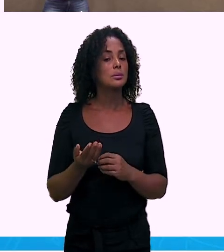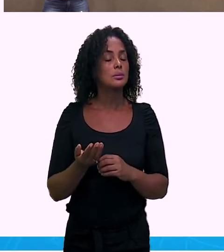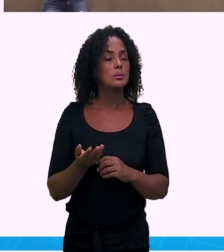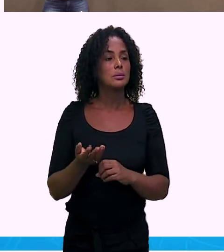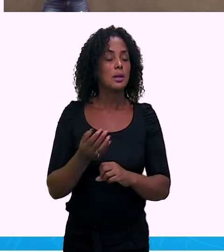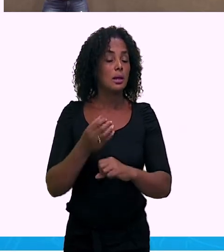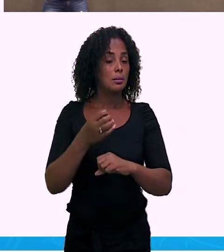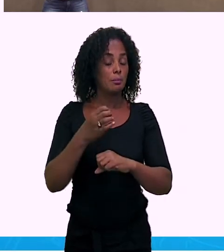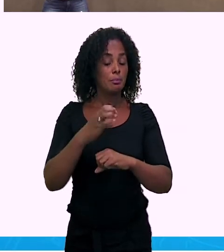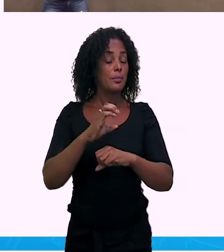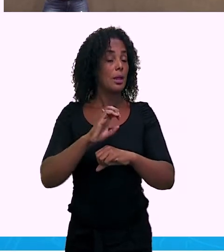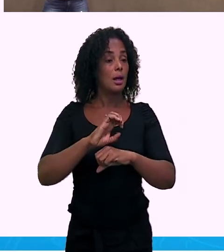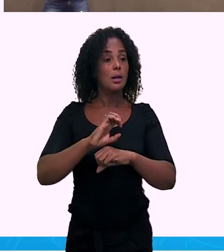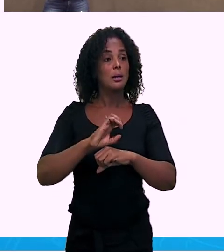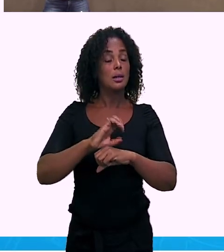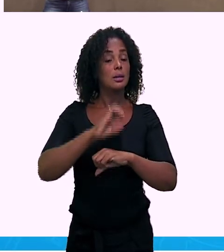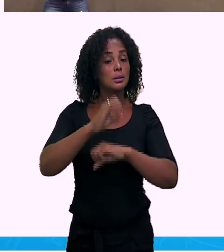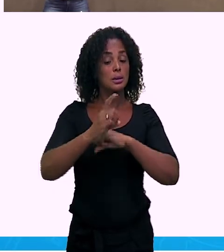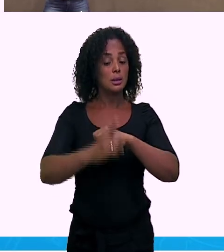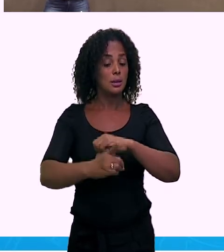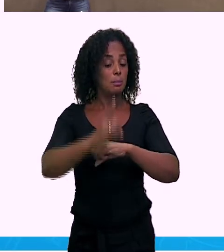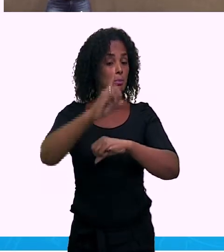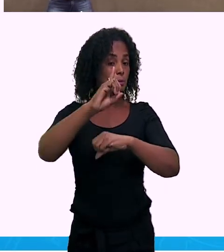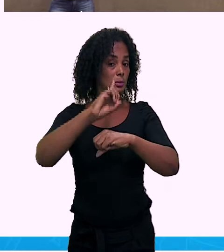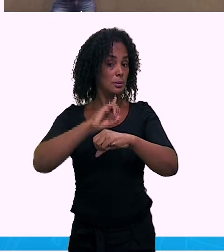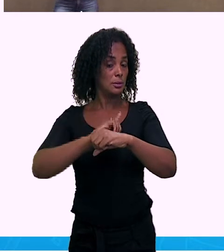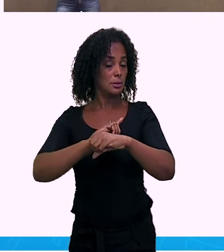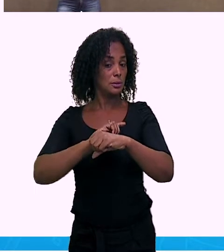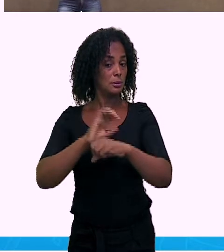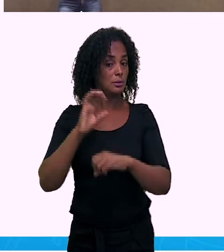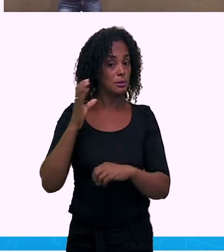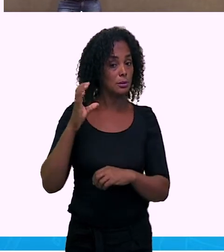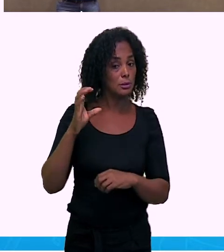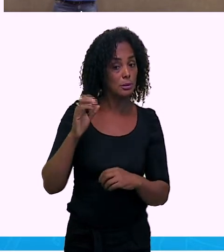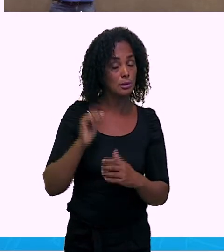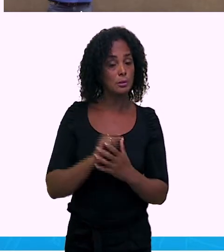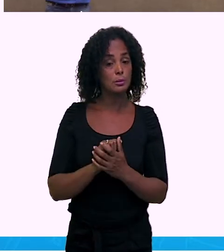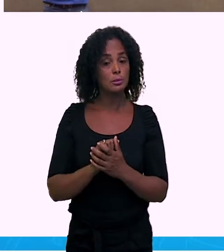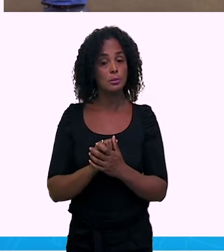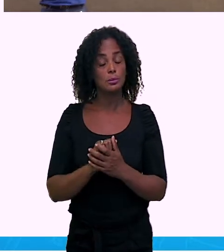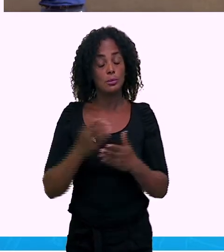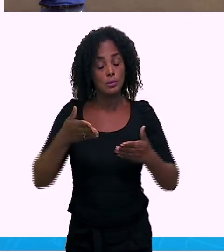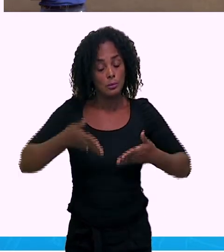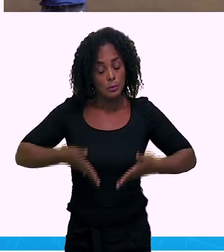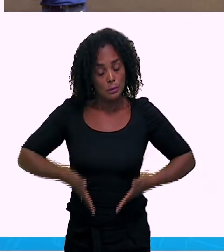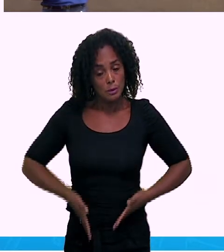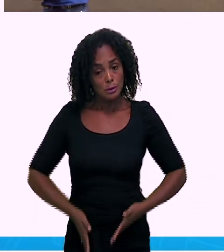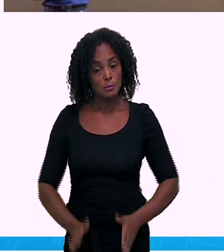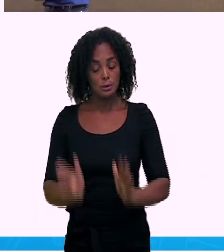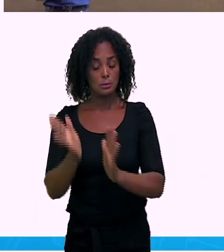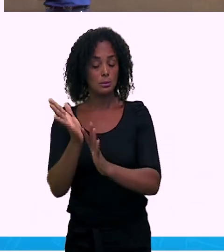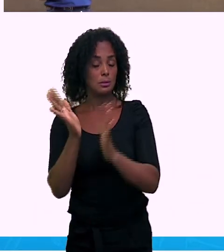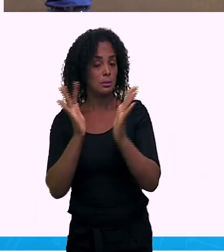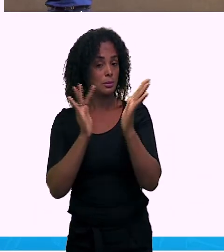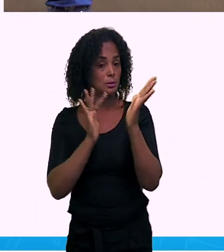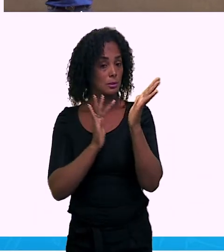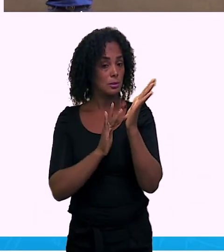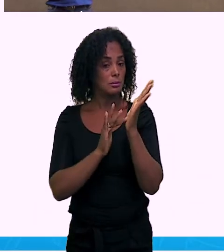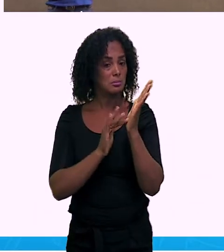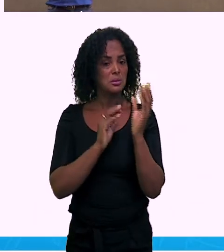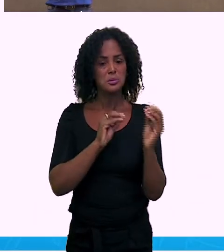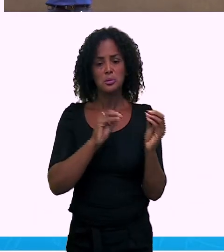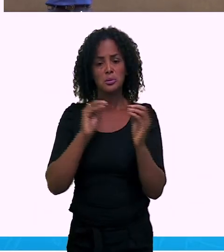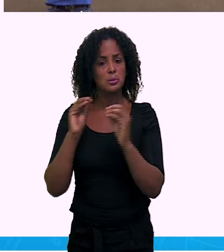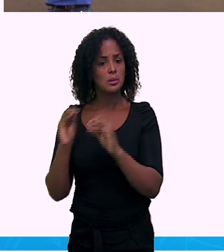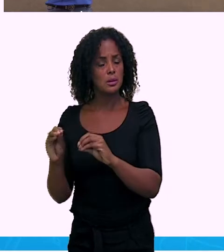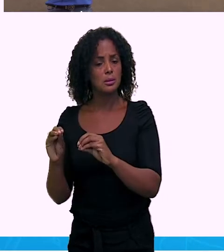Cristo e depois de Cristo. O que isso significa? Quando houve o nascimento de Jesus Cristo, eles colocaram ali